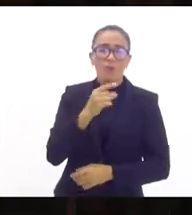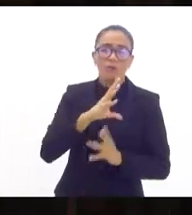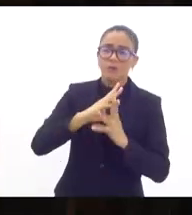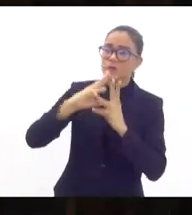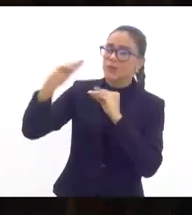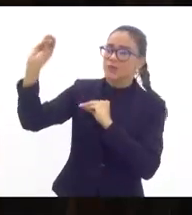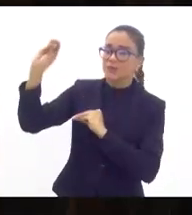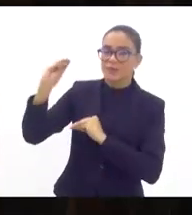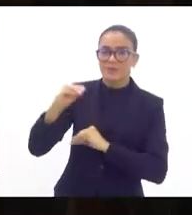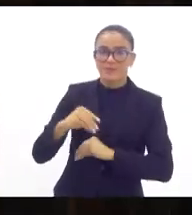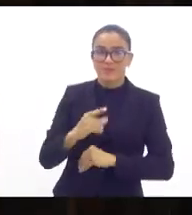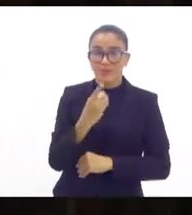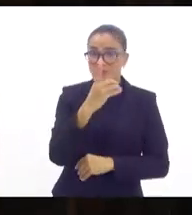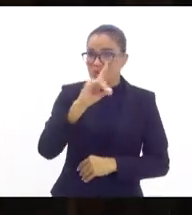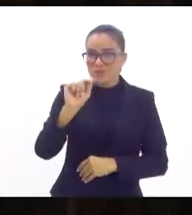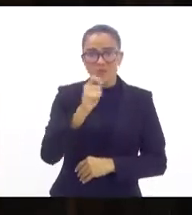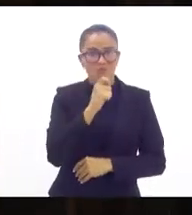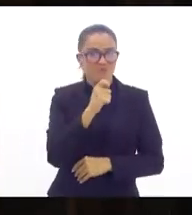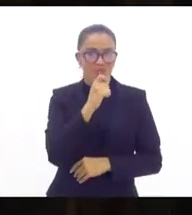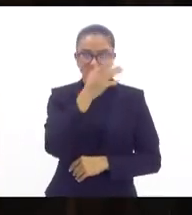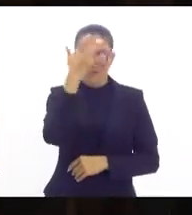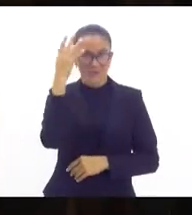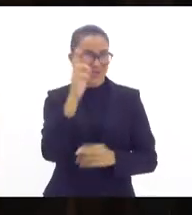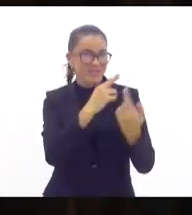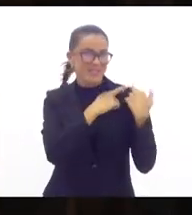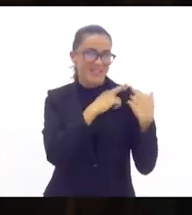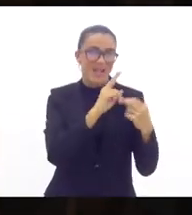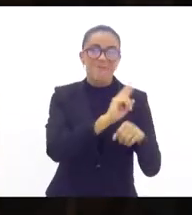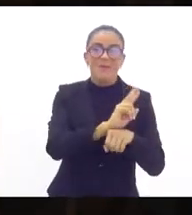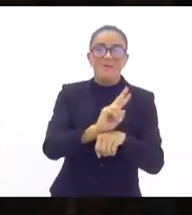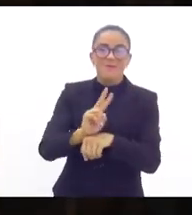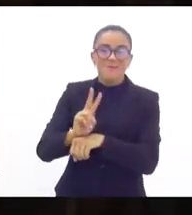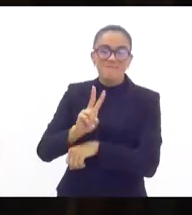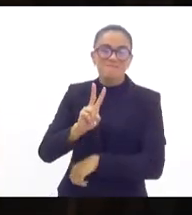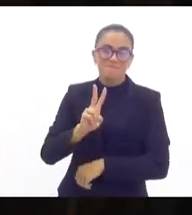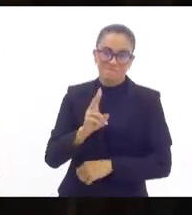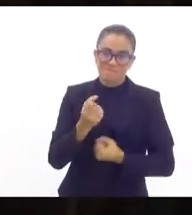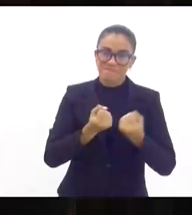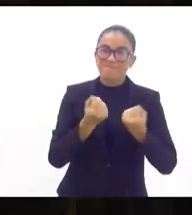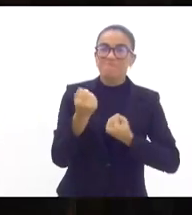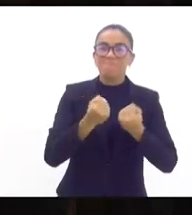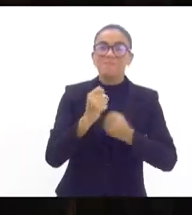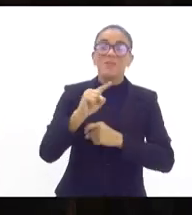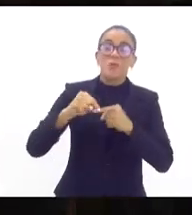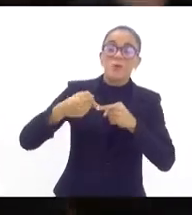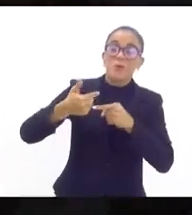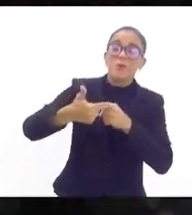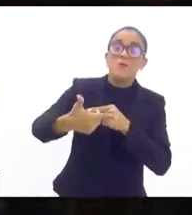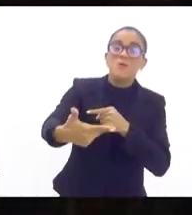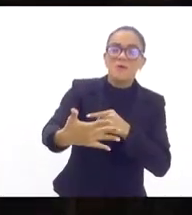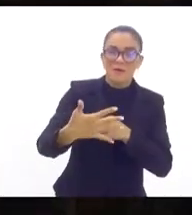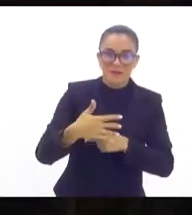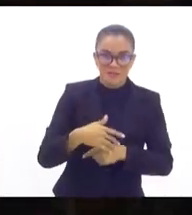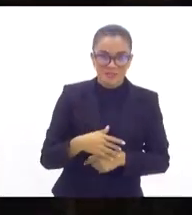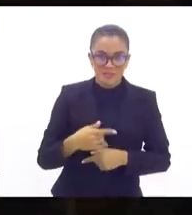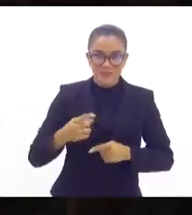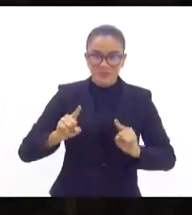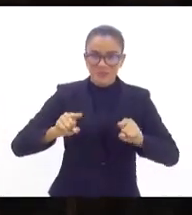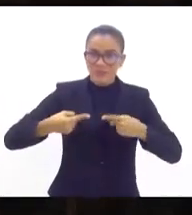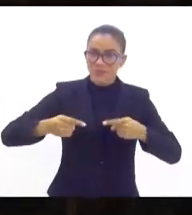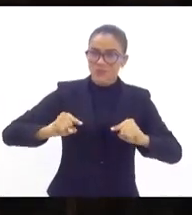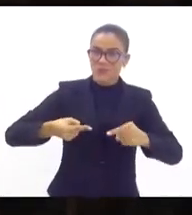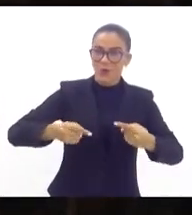dizer Naquele dia não teve flanelinha e no dia seguinte e nos jogos seguintes quer dizer a polícia